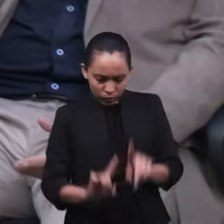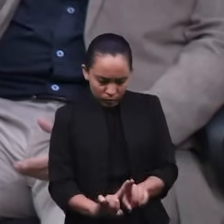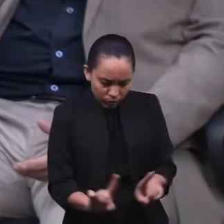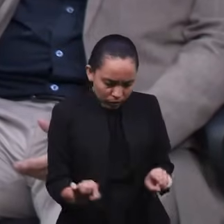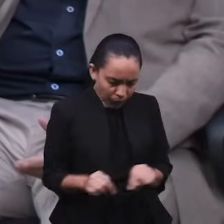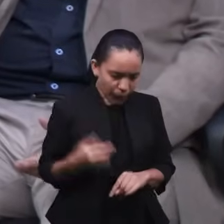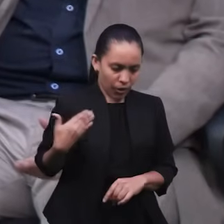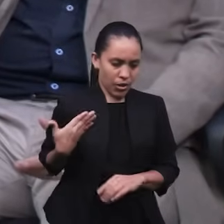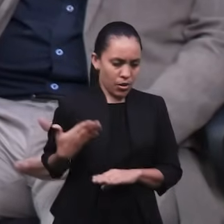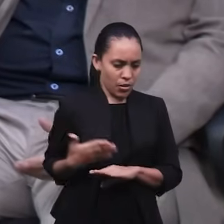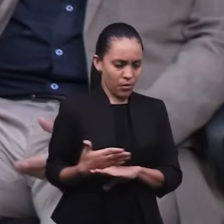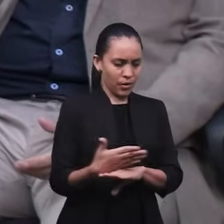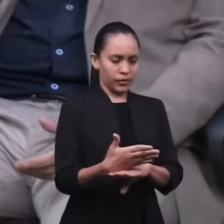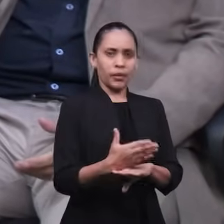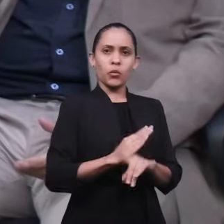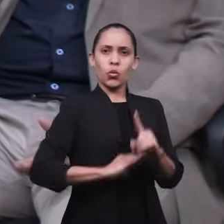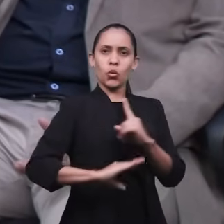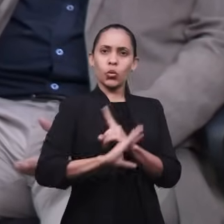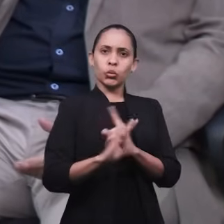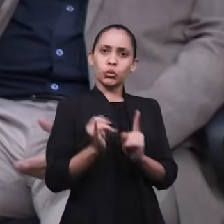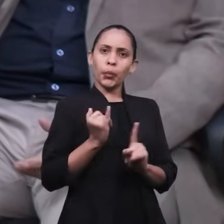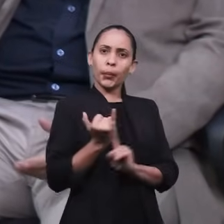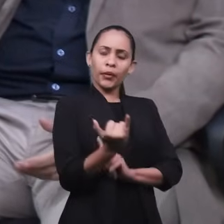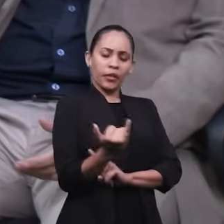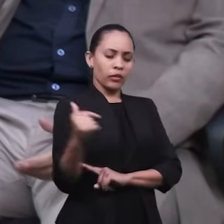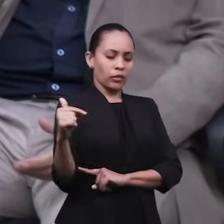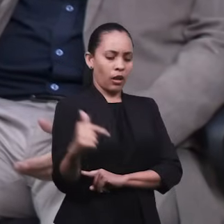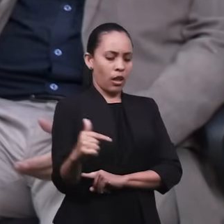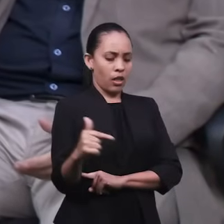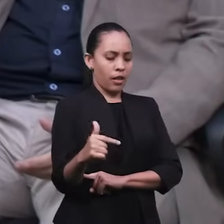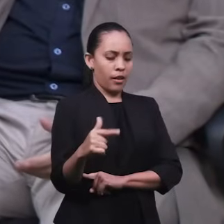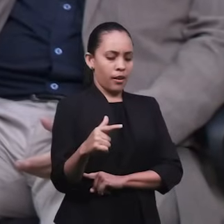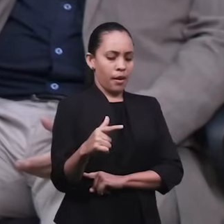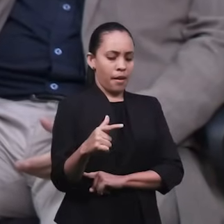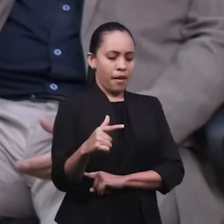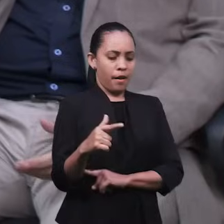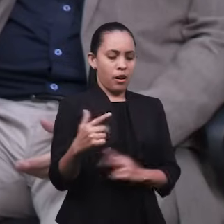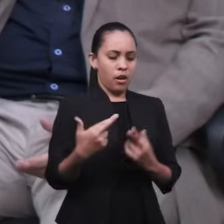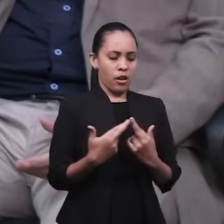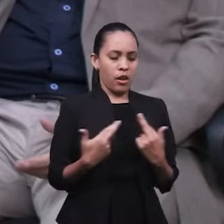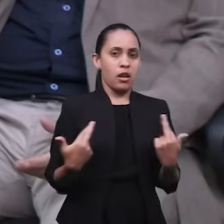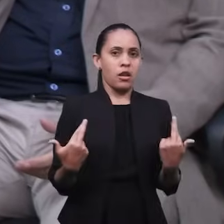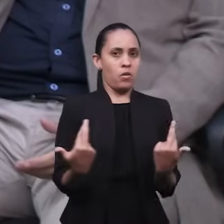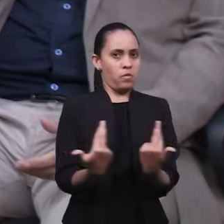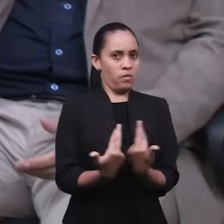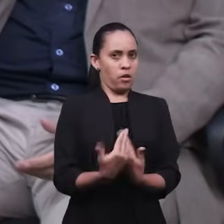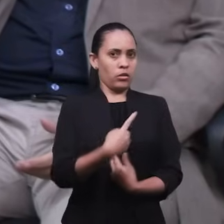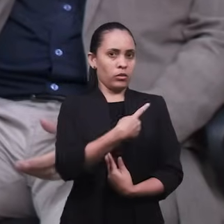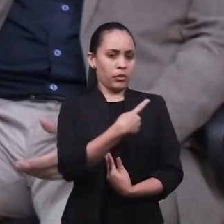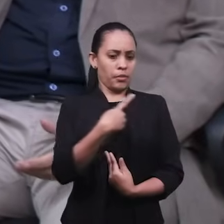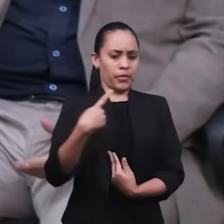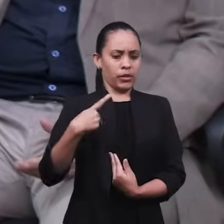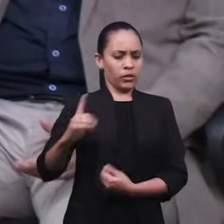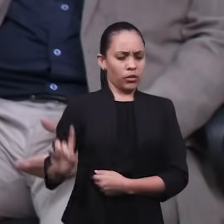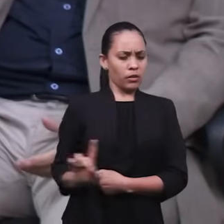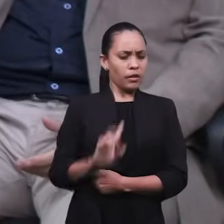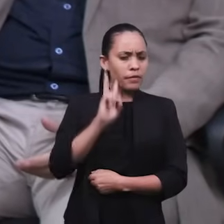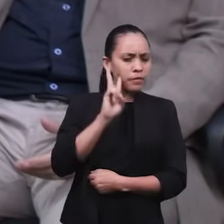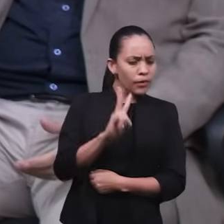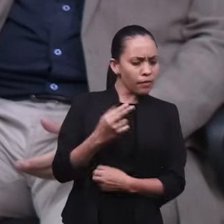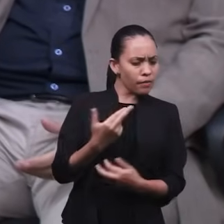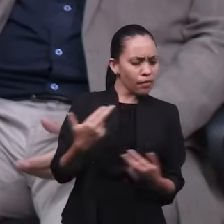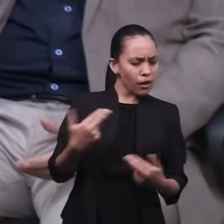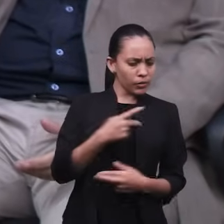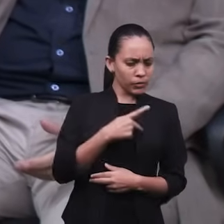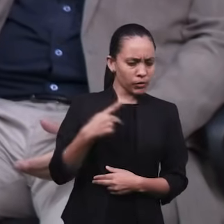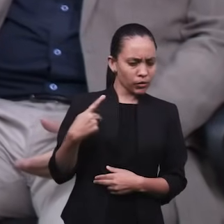eu entrava para o culto profético, só que não era o culto profético, era uma reunião de pastores. E quando eu vi aquele monte de pastor